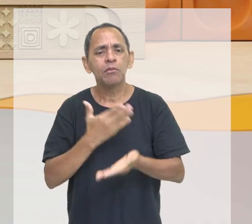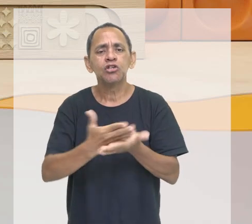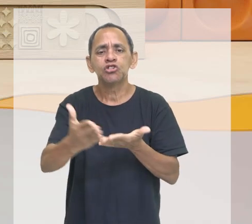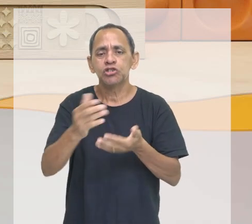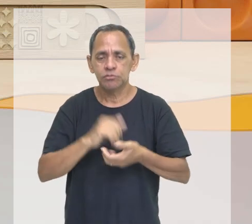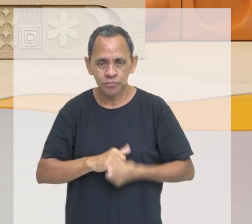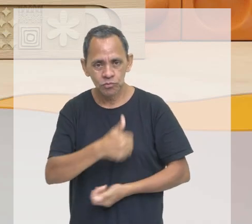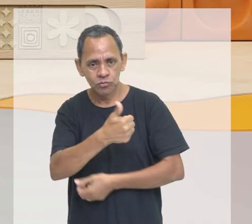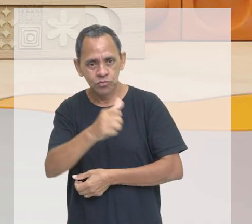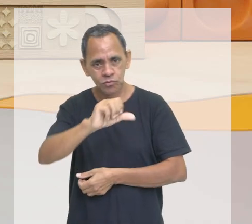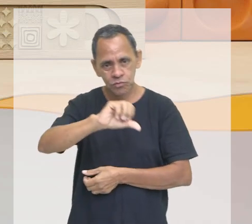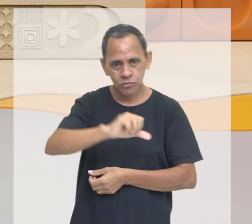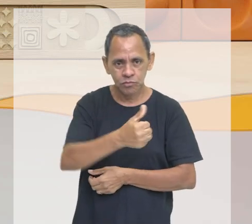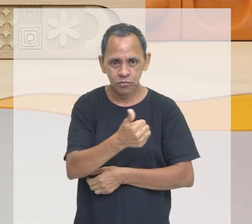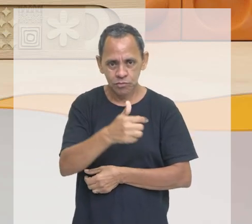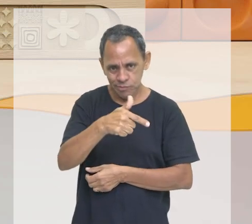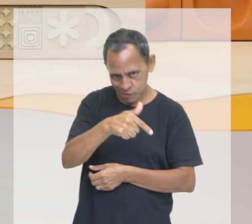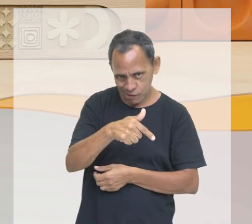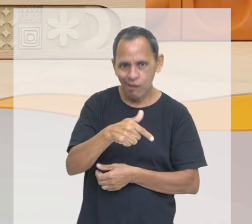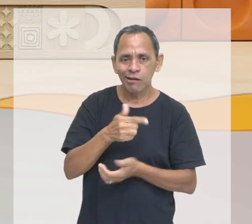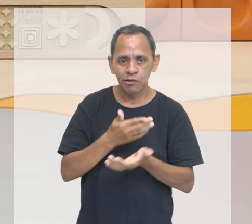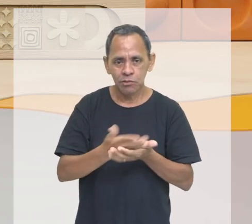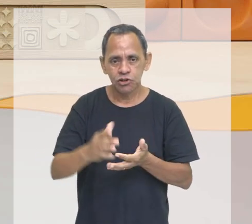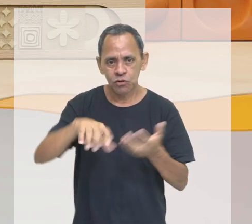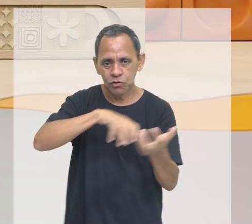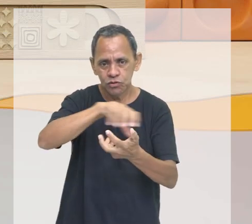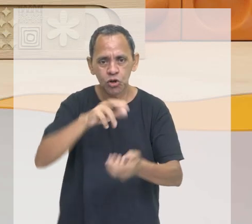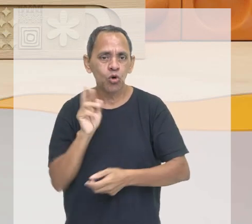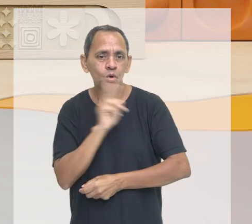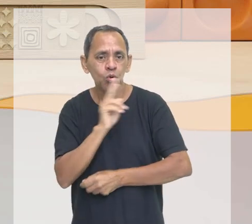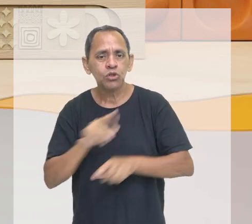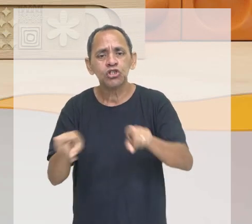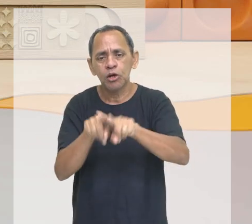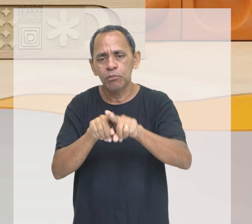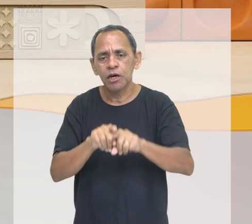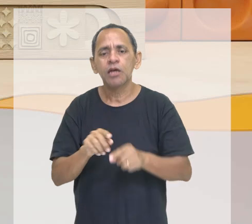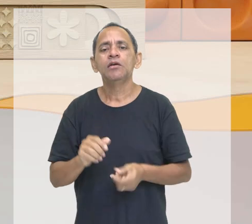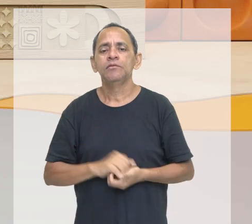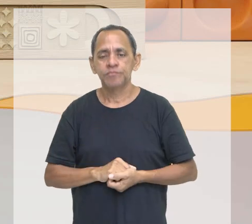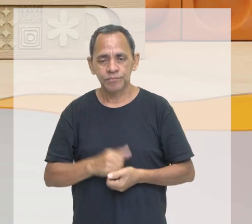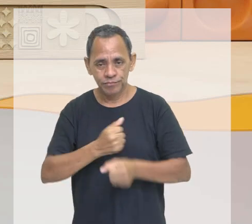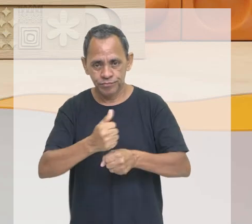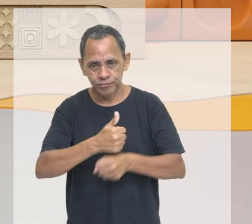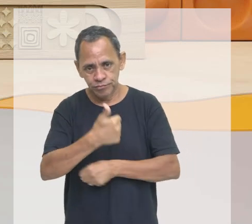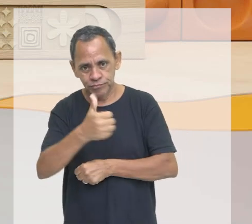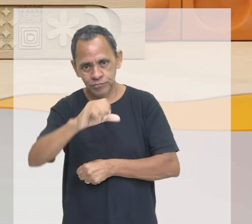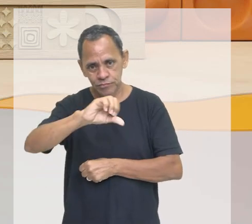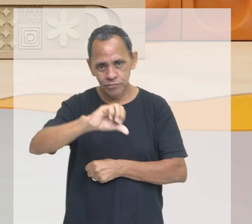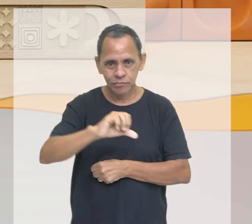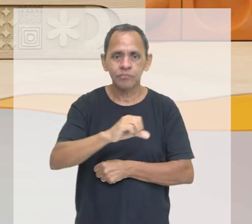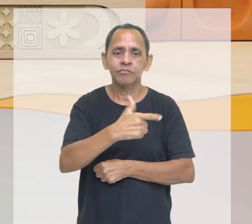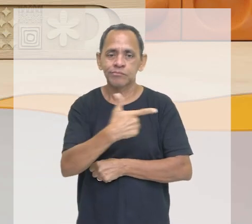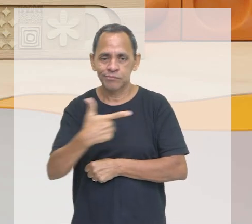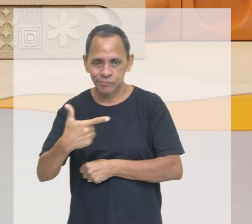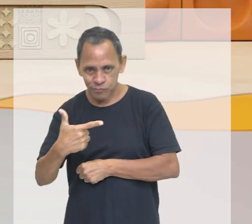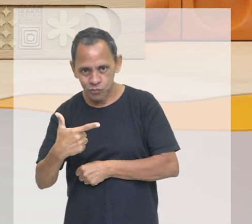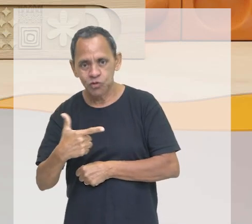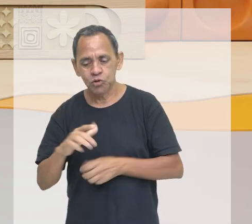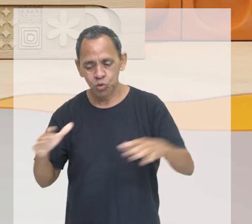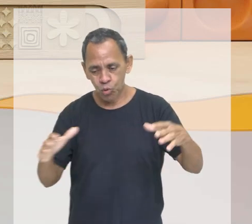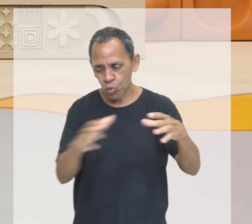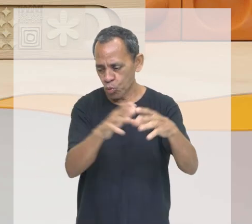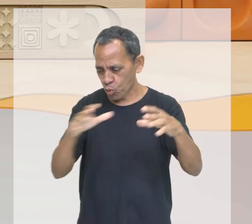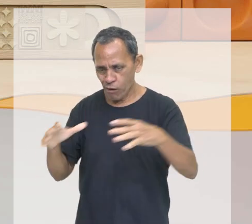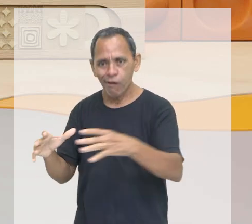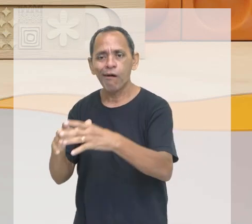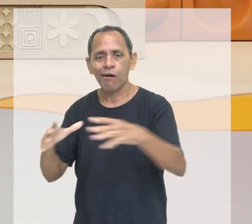17 com a Revolução Russa e, posteriormente, lá em 1922, com a criação da própria União Soviética.